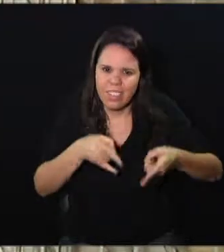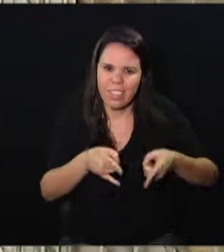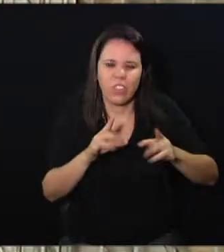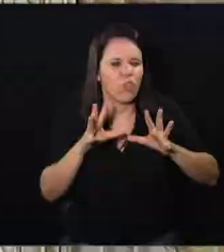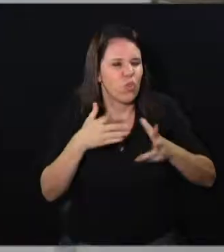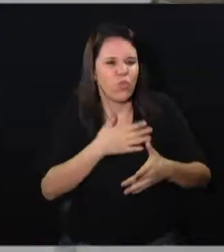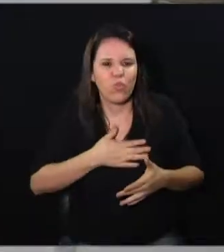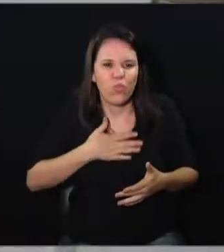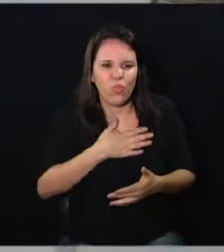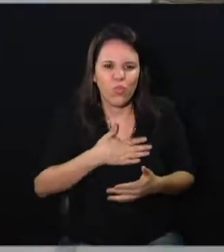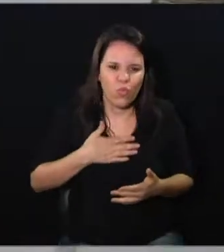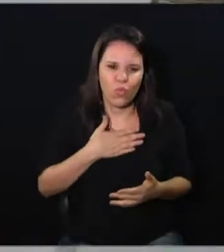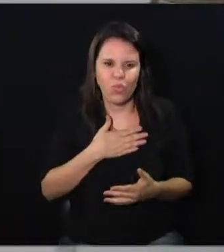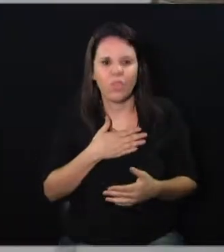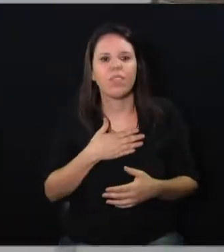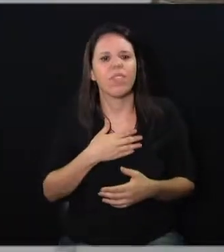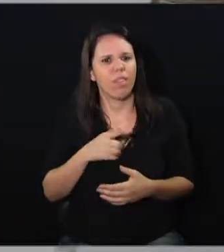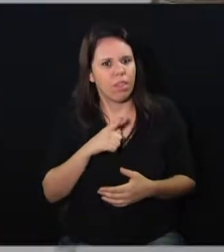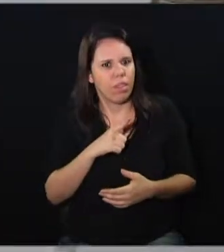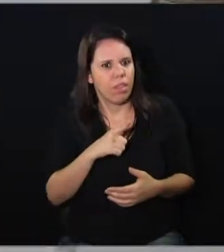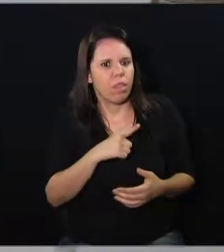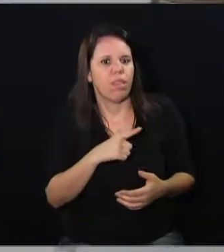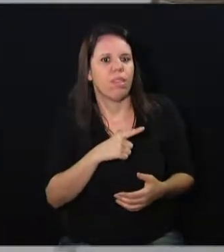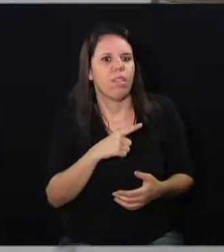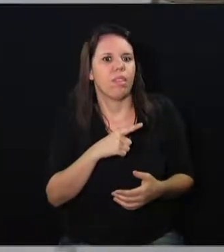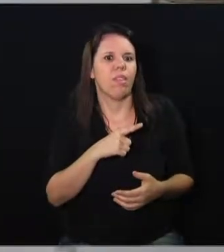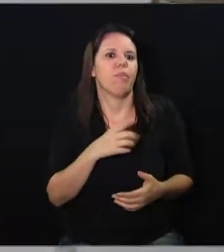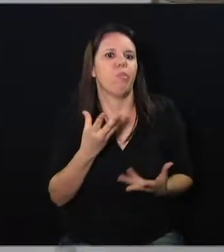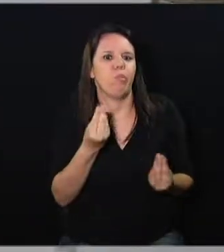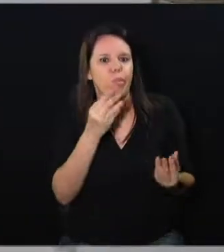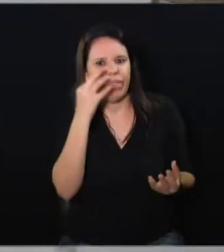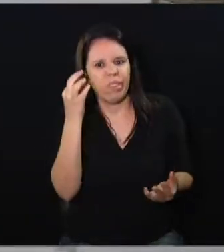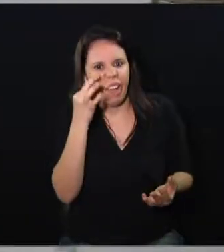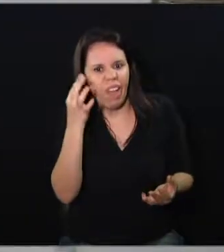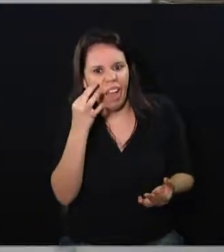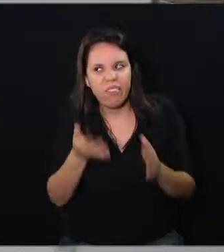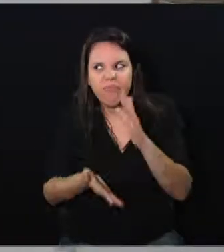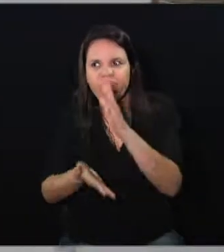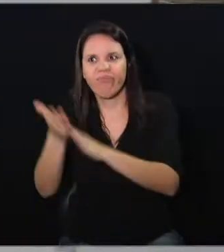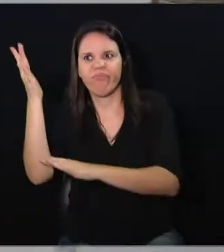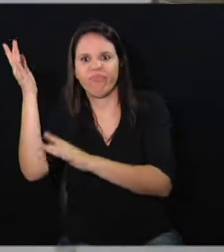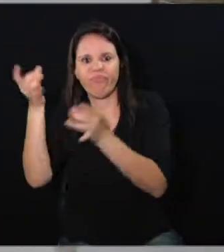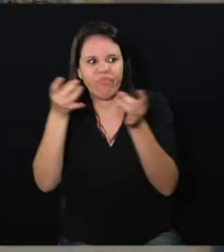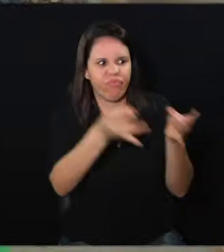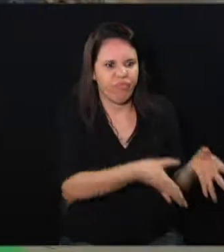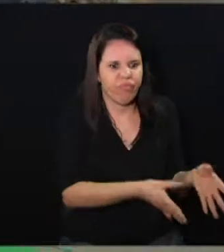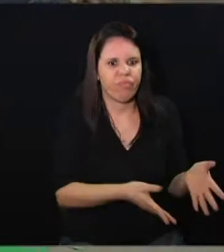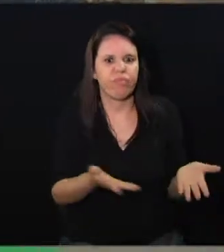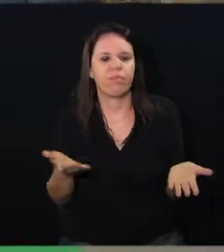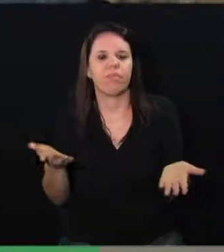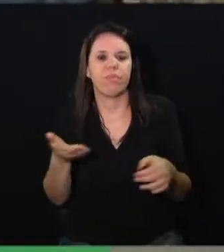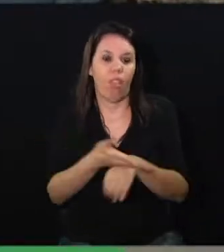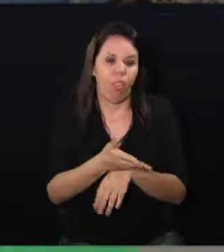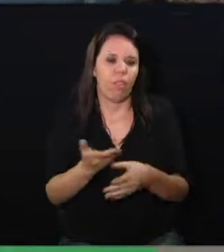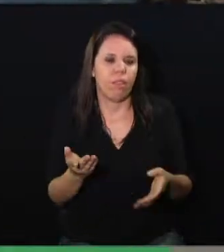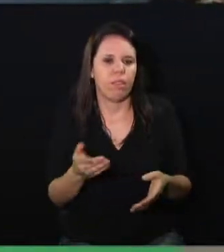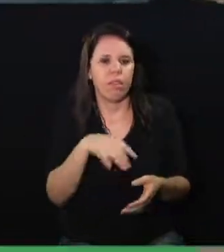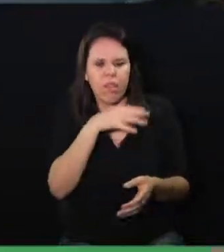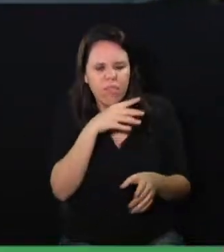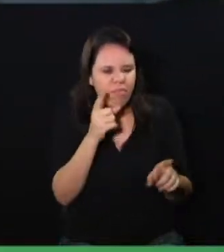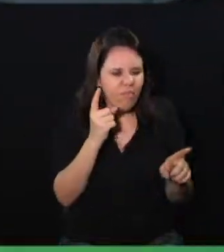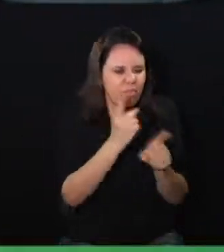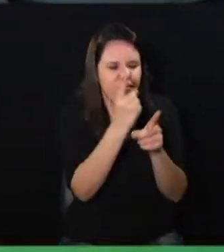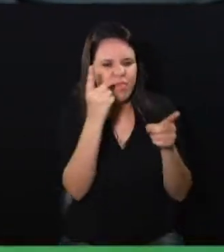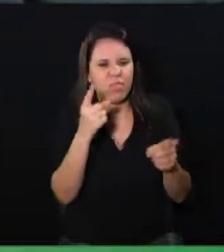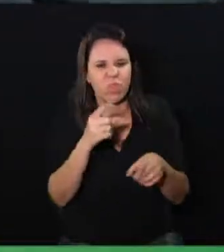os gostos. Há uma circulação muito grande, né, de entra e sai de gato, porque tem o abandono também, né? Os animais encontrados